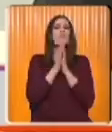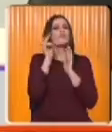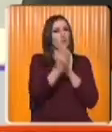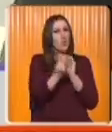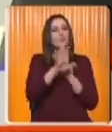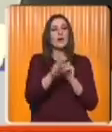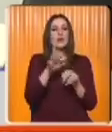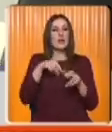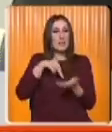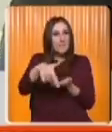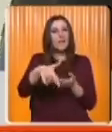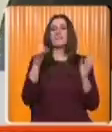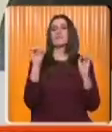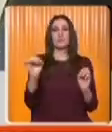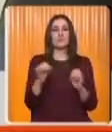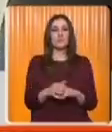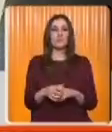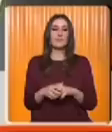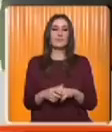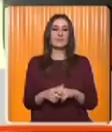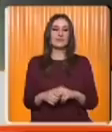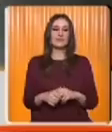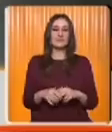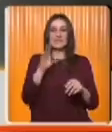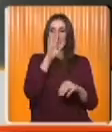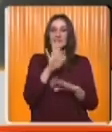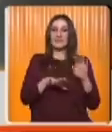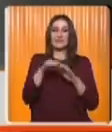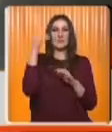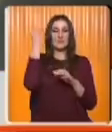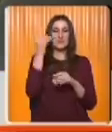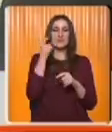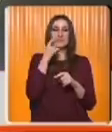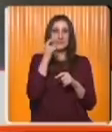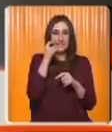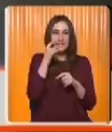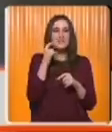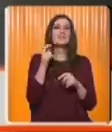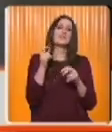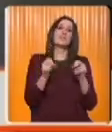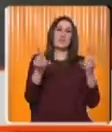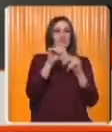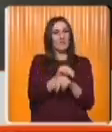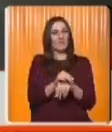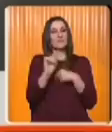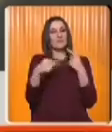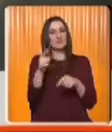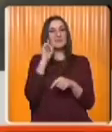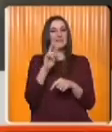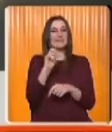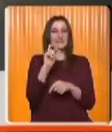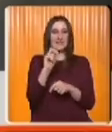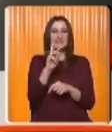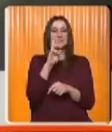já fui a Fátima, mas nunca fui a pé. Portanto, se concretizar o sonho de ter dentes, implantes dentários, no próximo 13